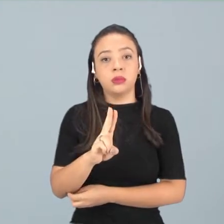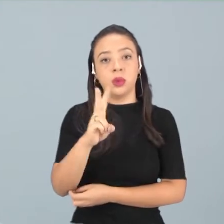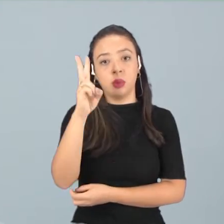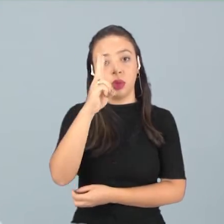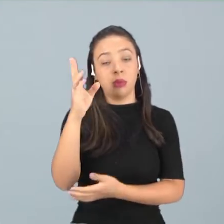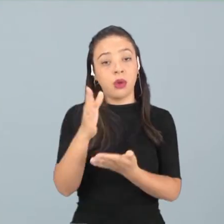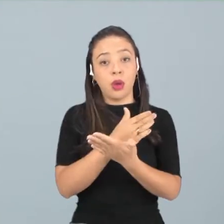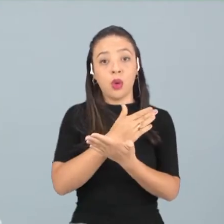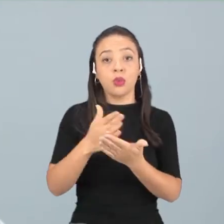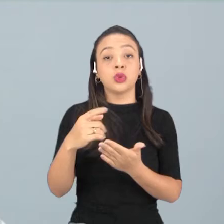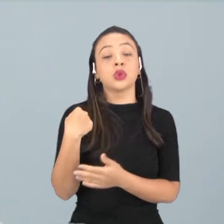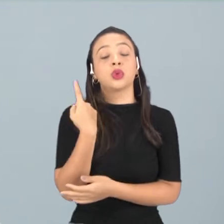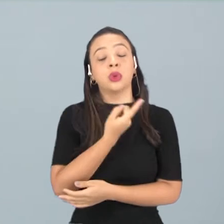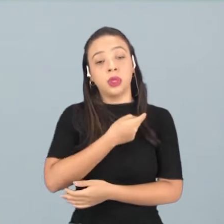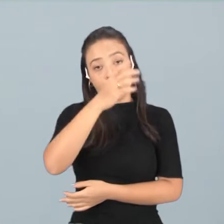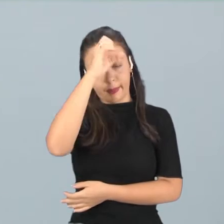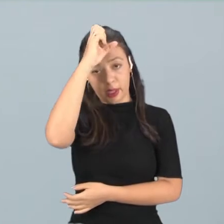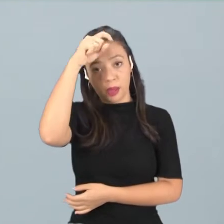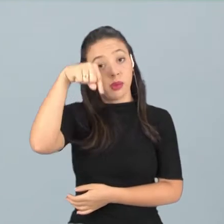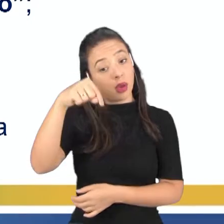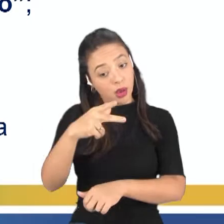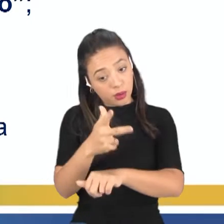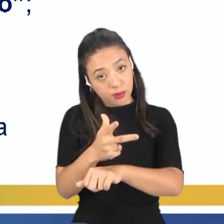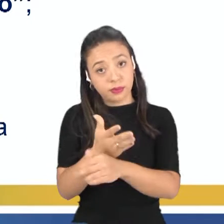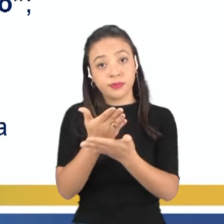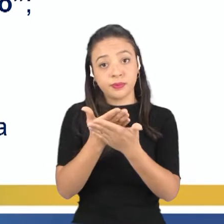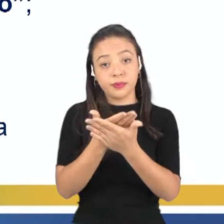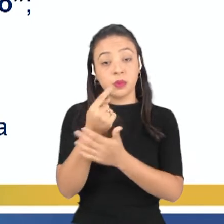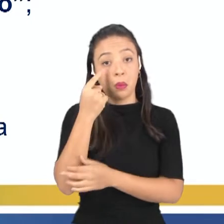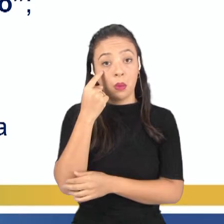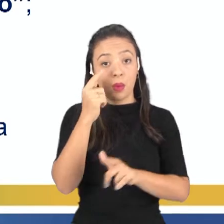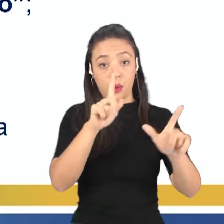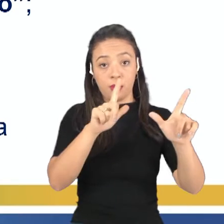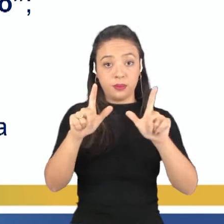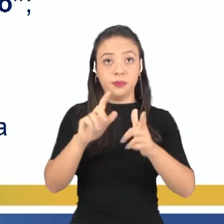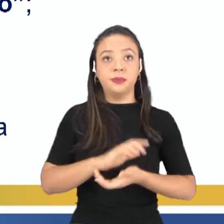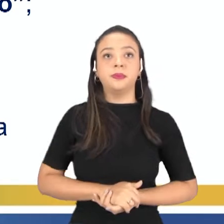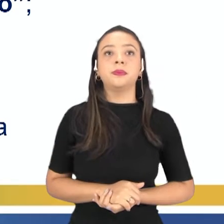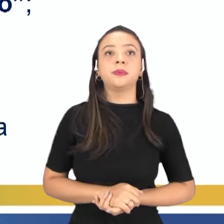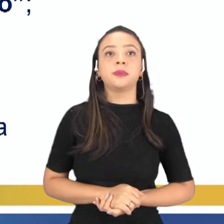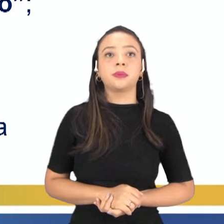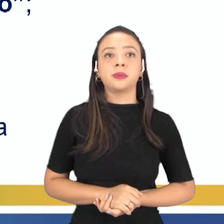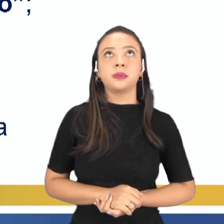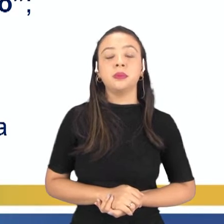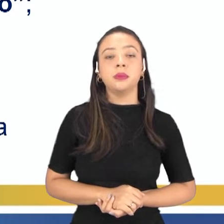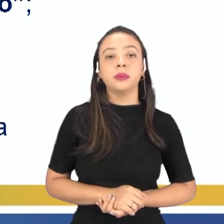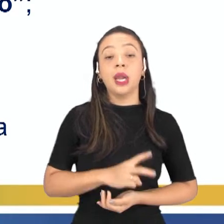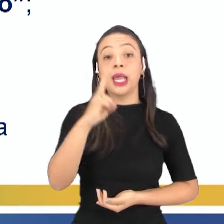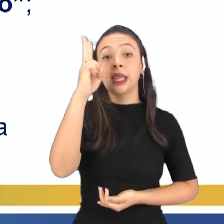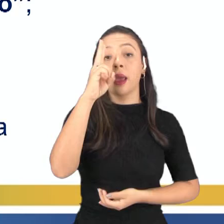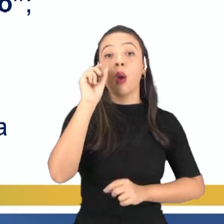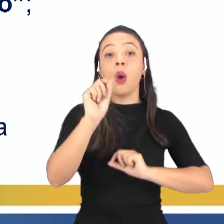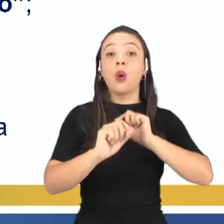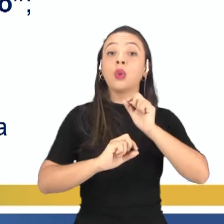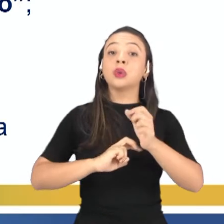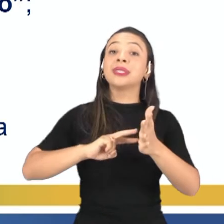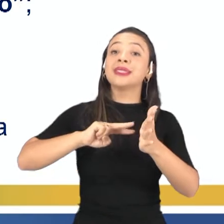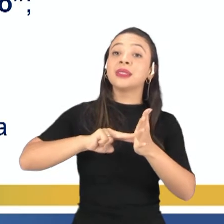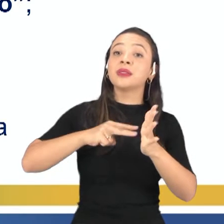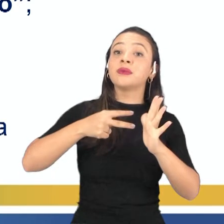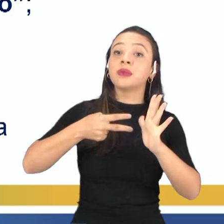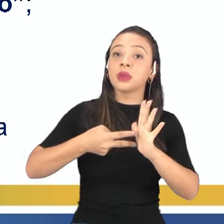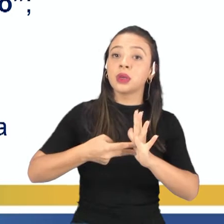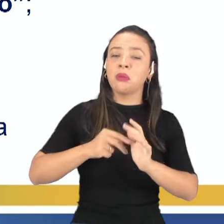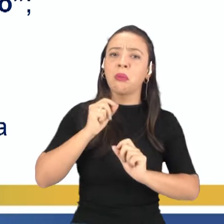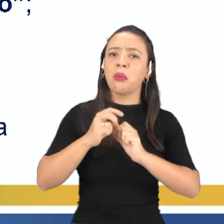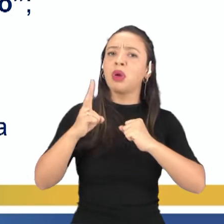nós aprendemos também nas nossas videoaulas. Observem comigo aí na tela. Então vamos relembrar o significado. O que são os verbos